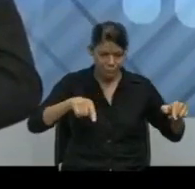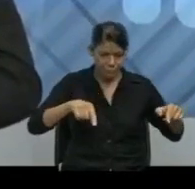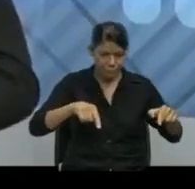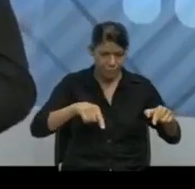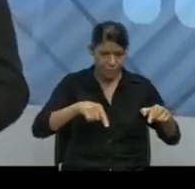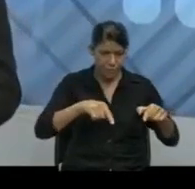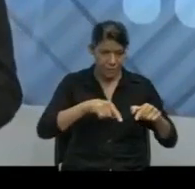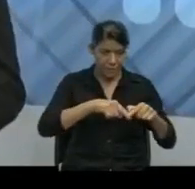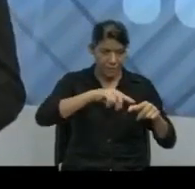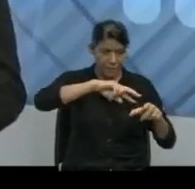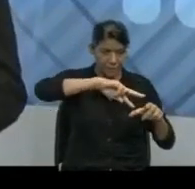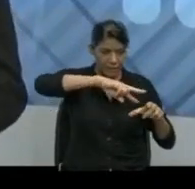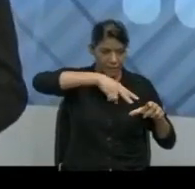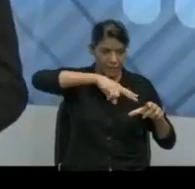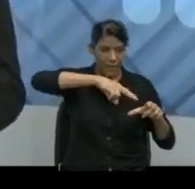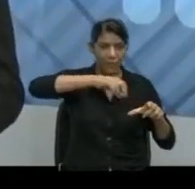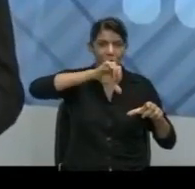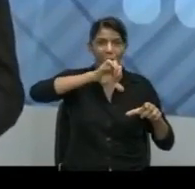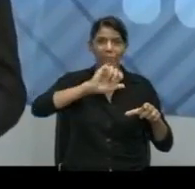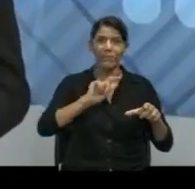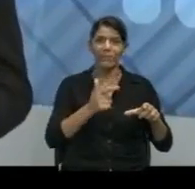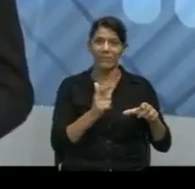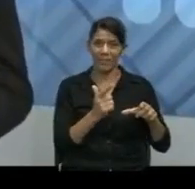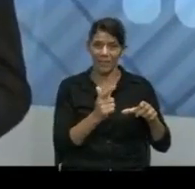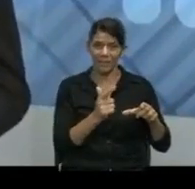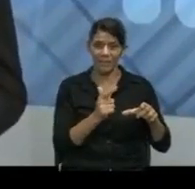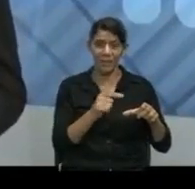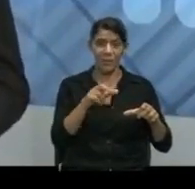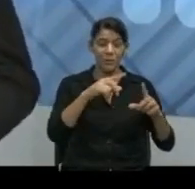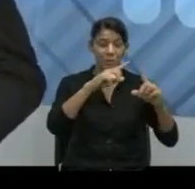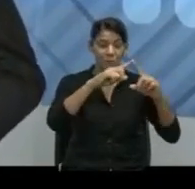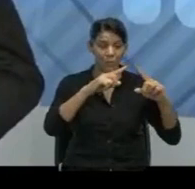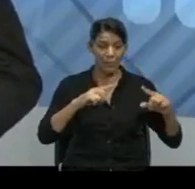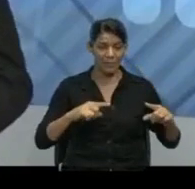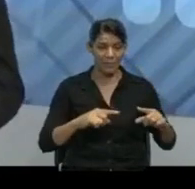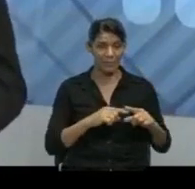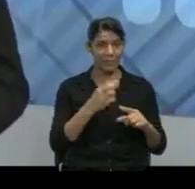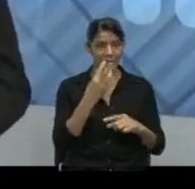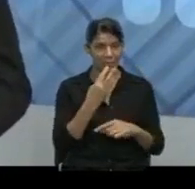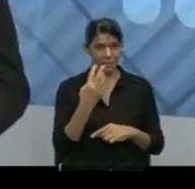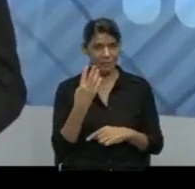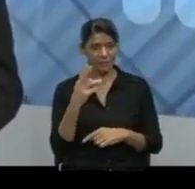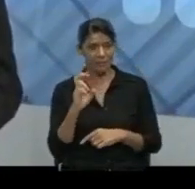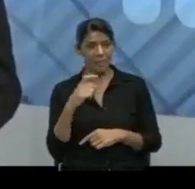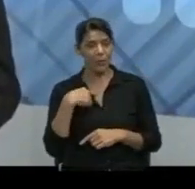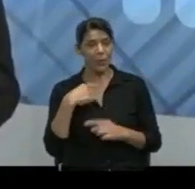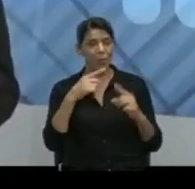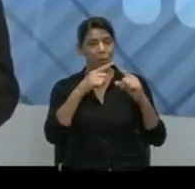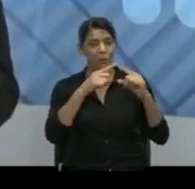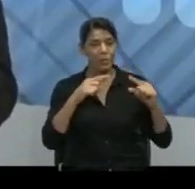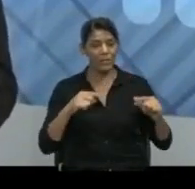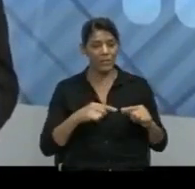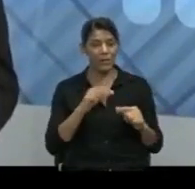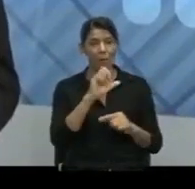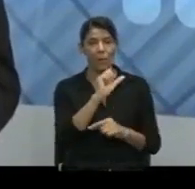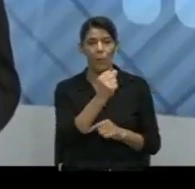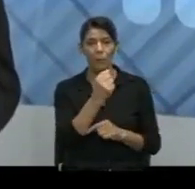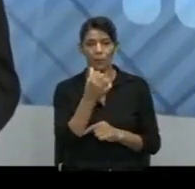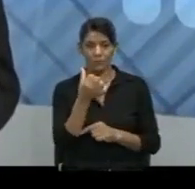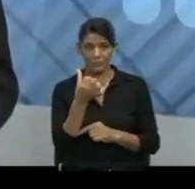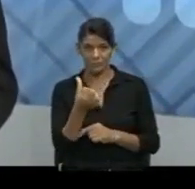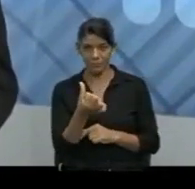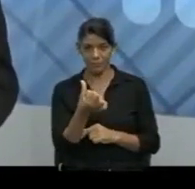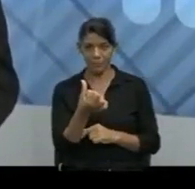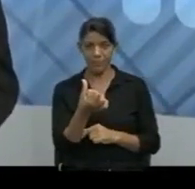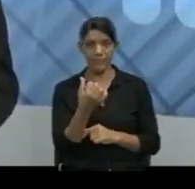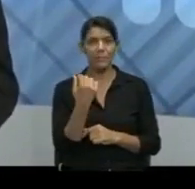com aquele ângulo interno de 90 graus, utilizando o triângulo 3, 4, 5 ou o triângulo 8, 6,